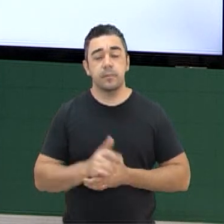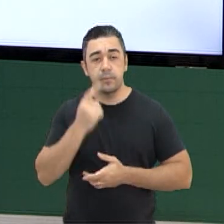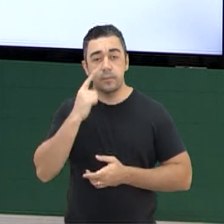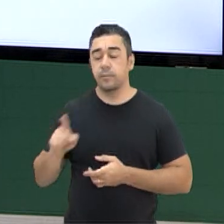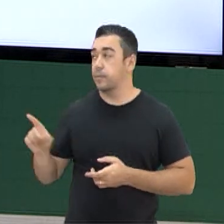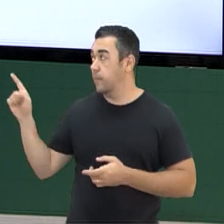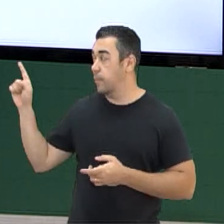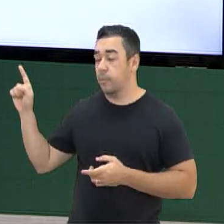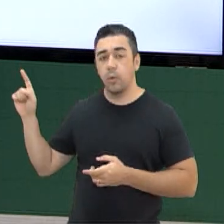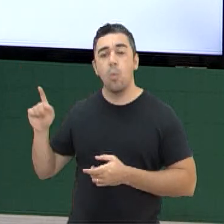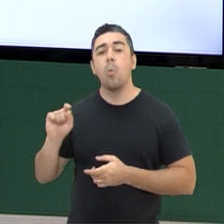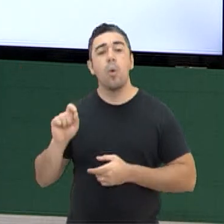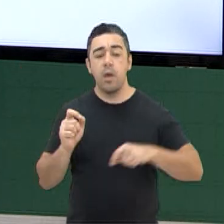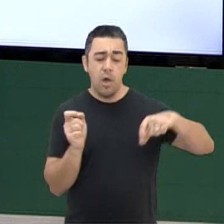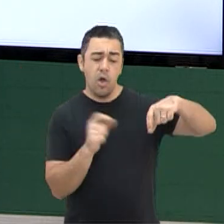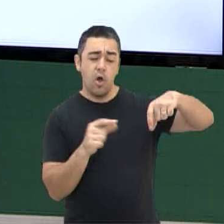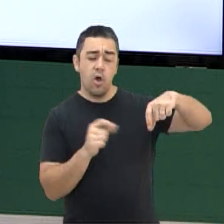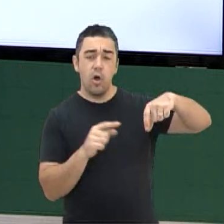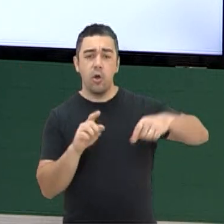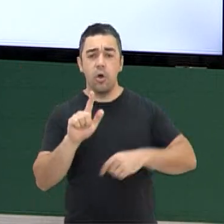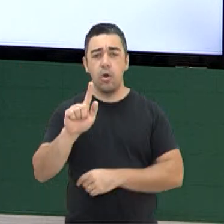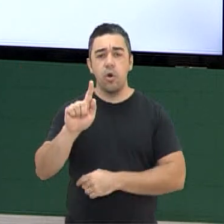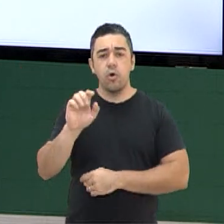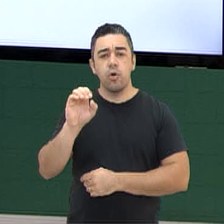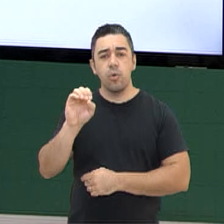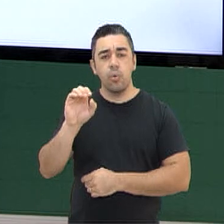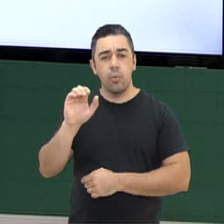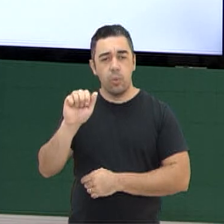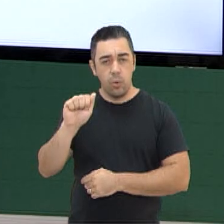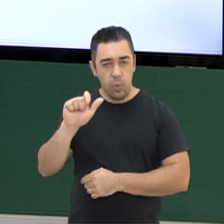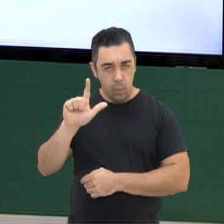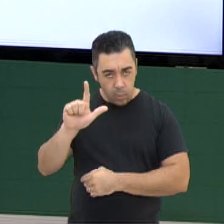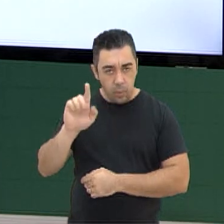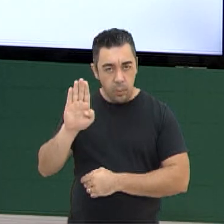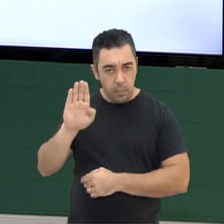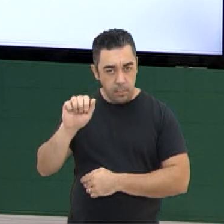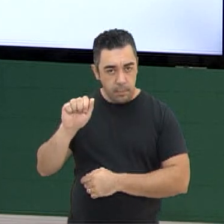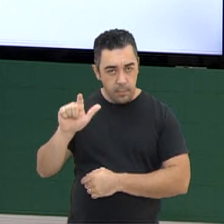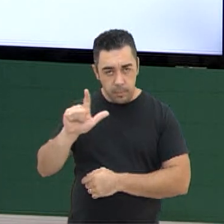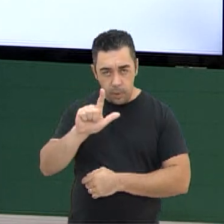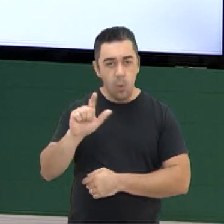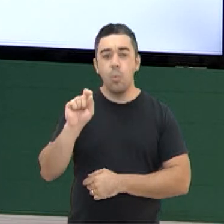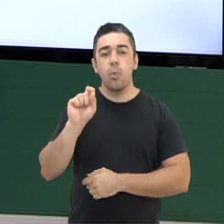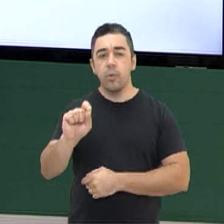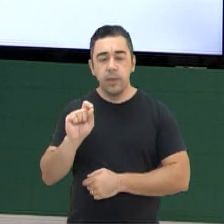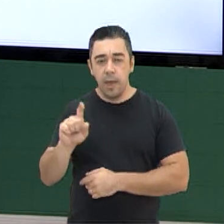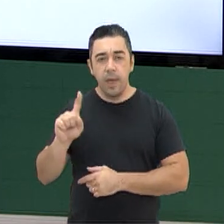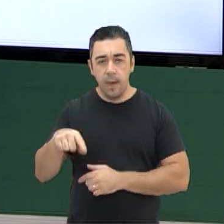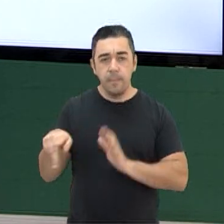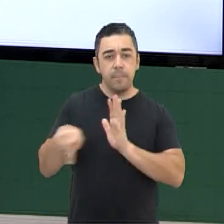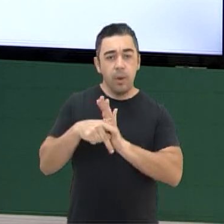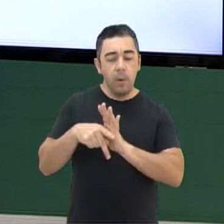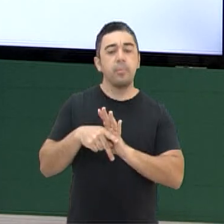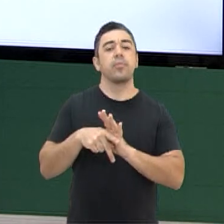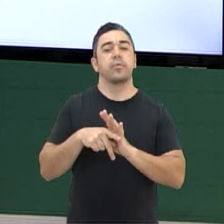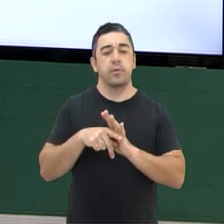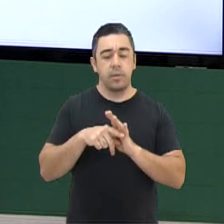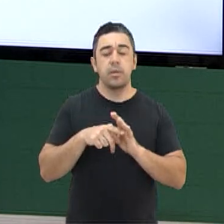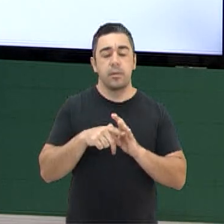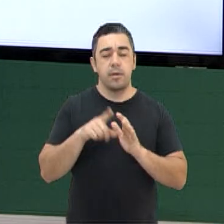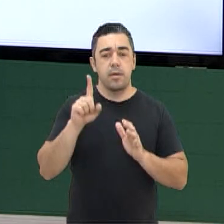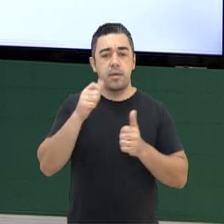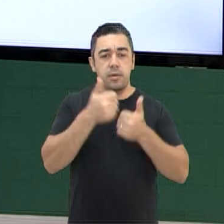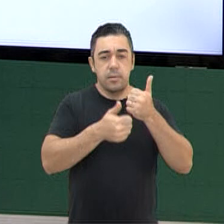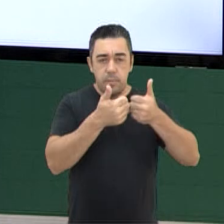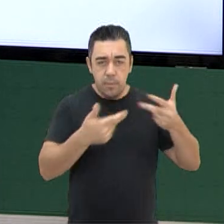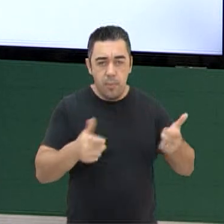Falando do goalball especificamente, mais uma modalidade que faz parte das Paralimpíadas.